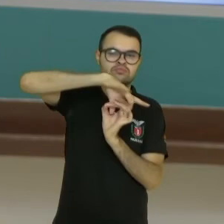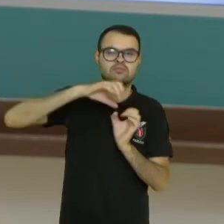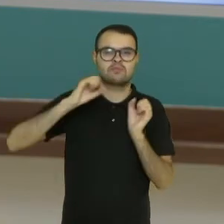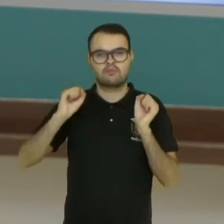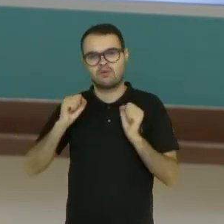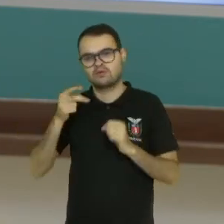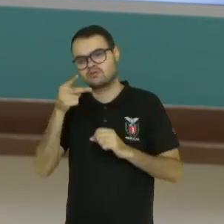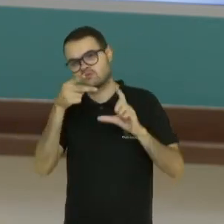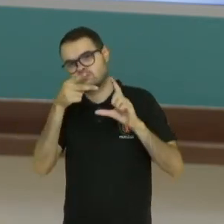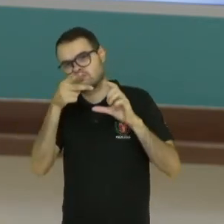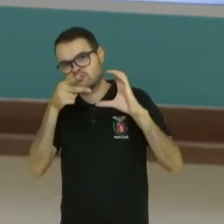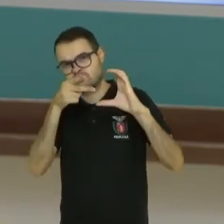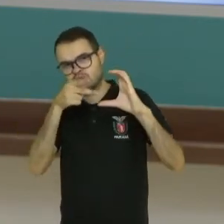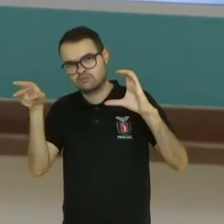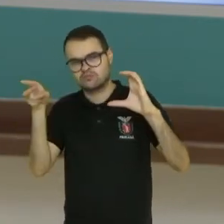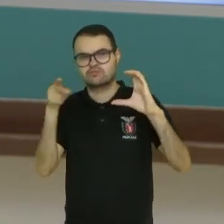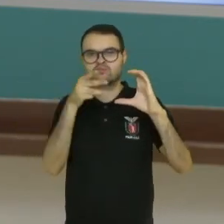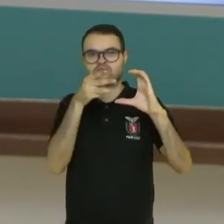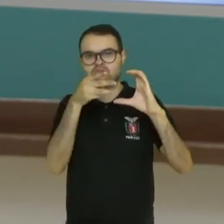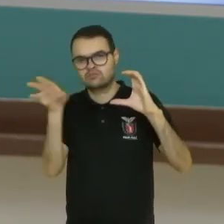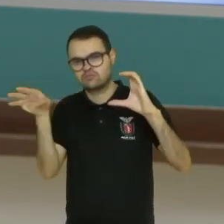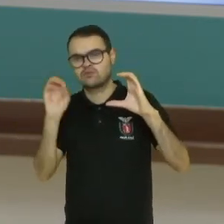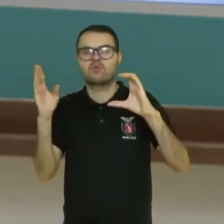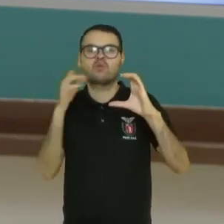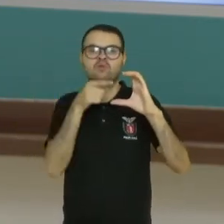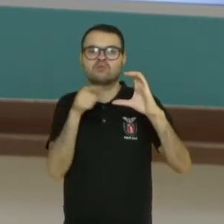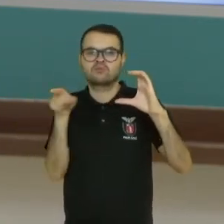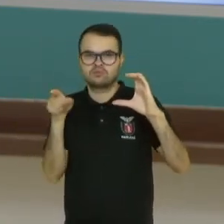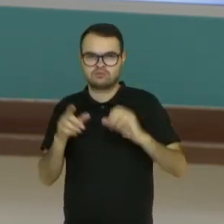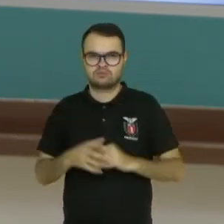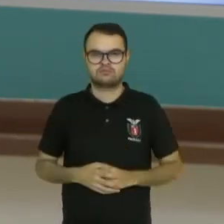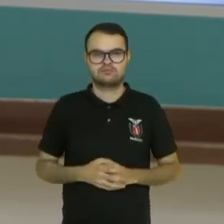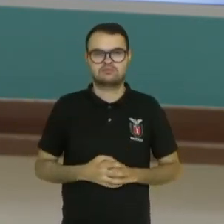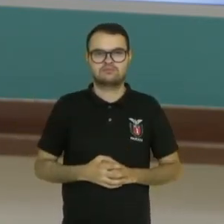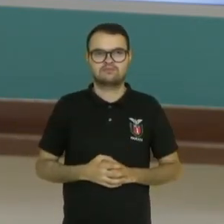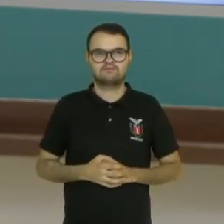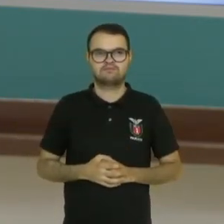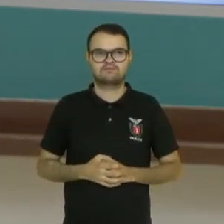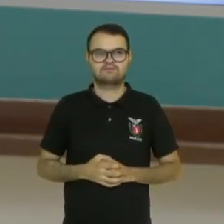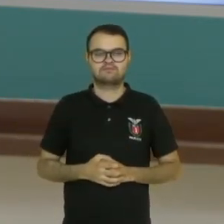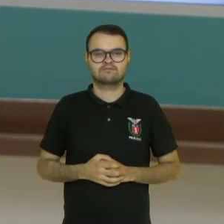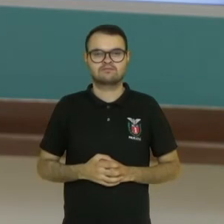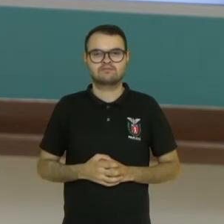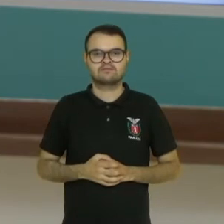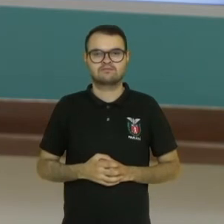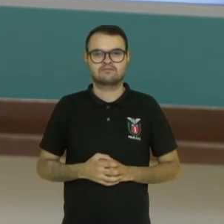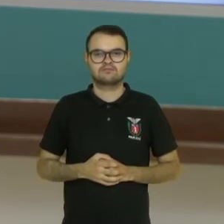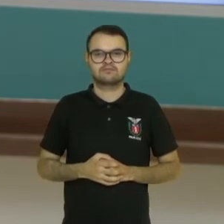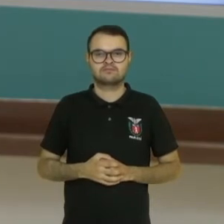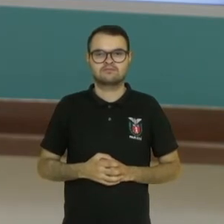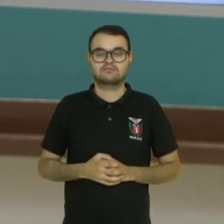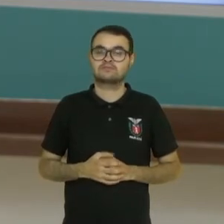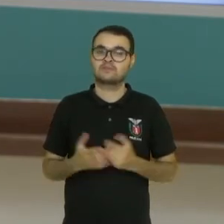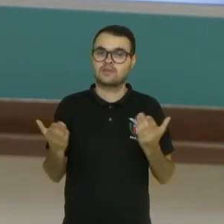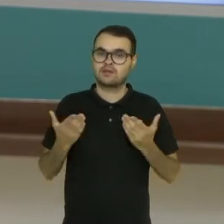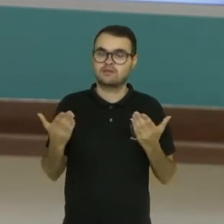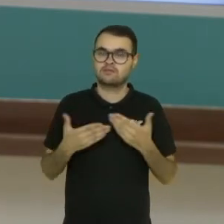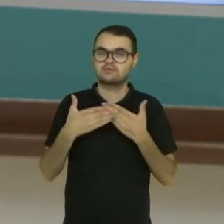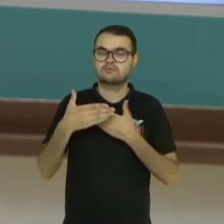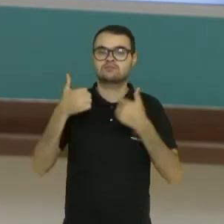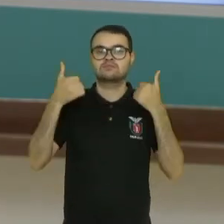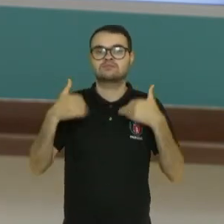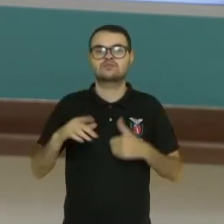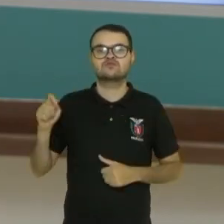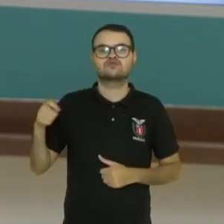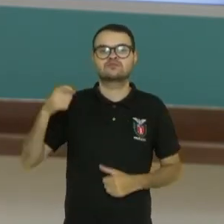dupla, ligação tripla, ligação simples. Agora a gente vai falar um pouquinho aqui